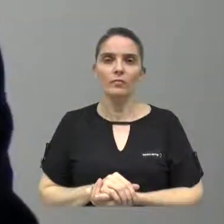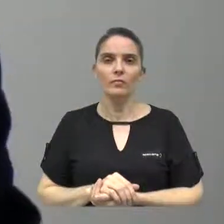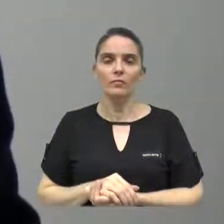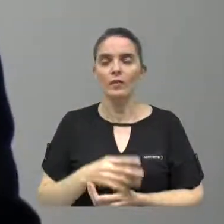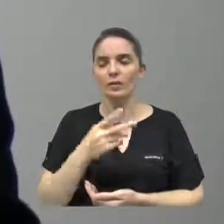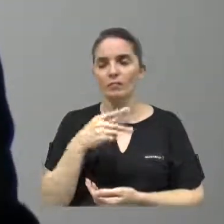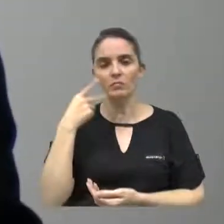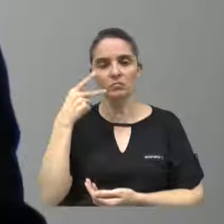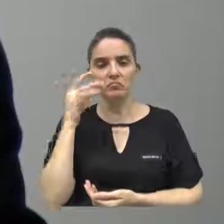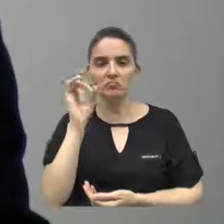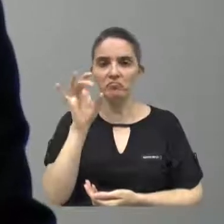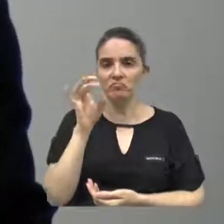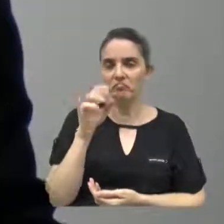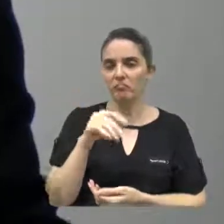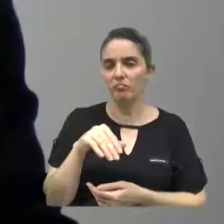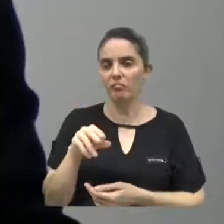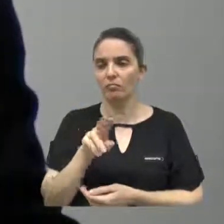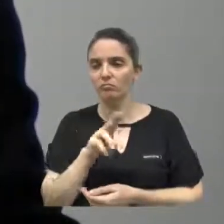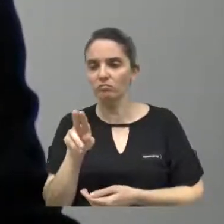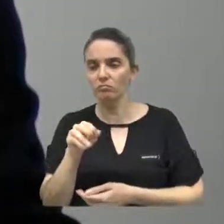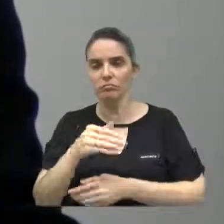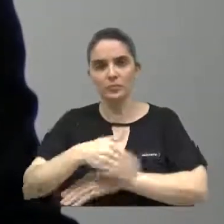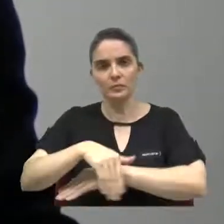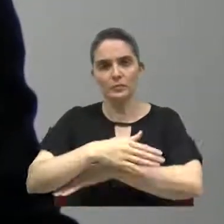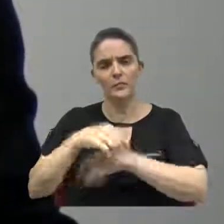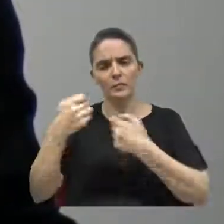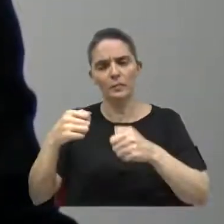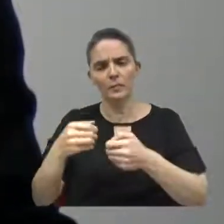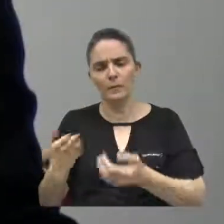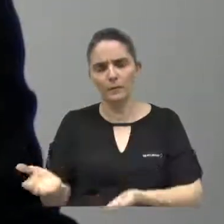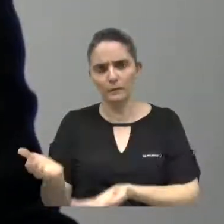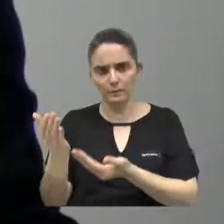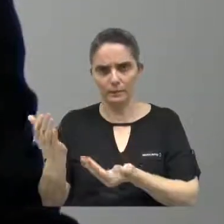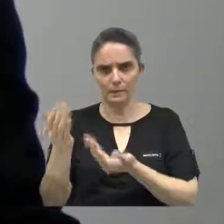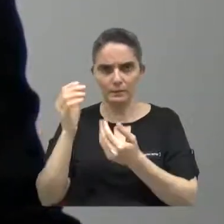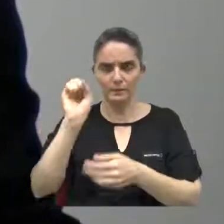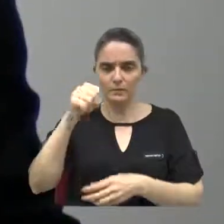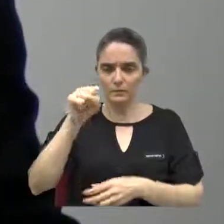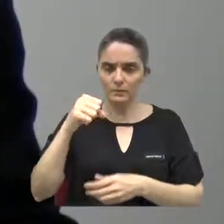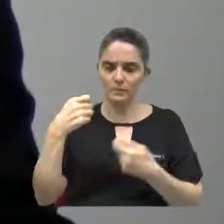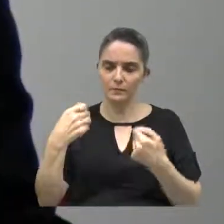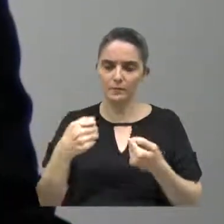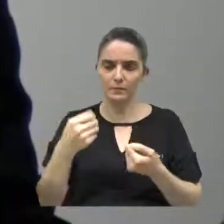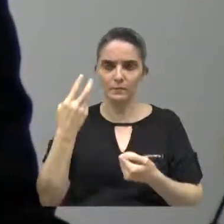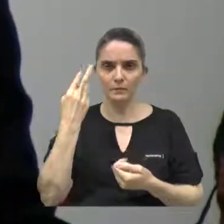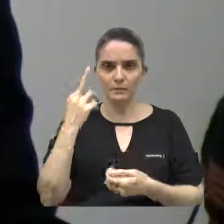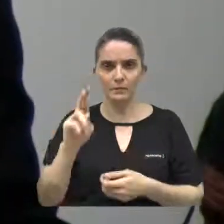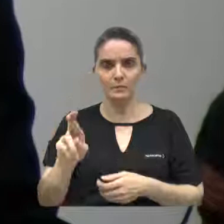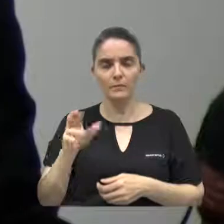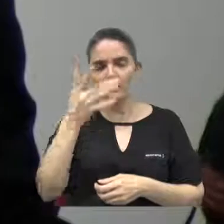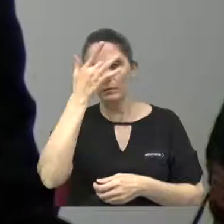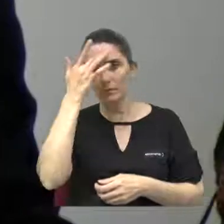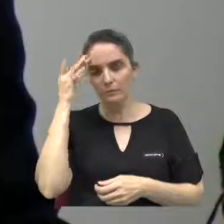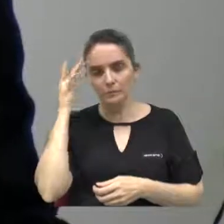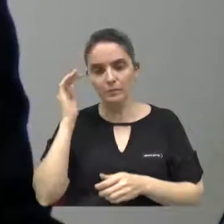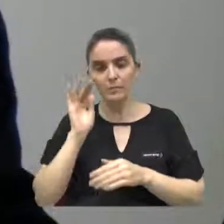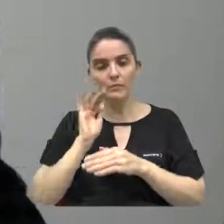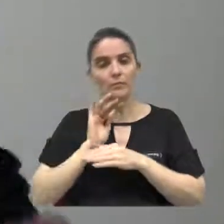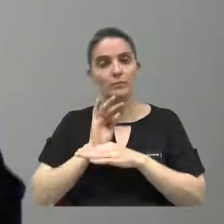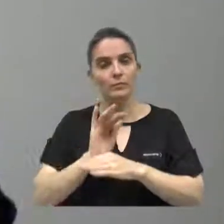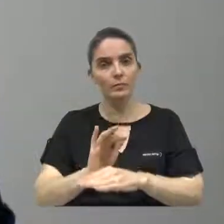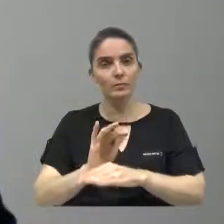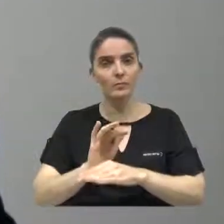de rua, homenageando. Nós temos que homenagear, sim. Nós temos que valorizar, sim, as pessoas que construíram a história da cidade de